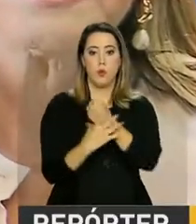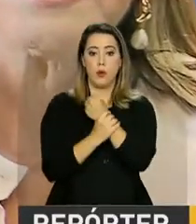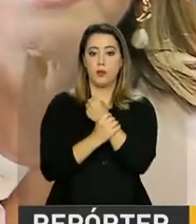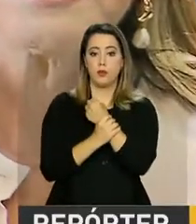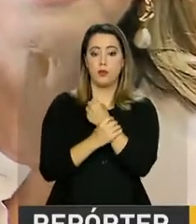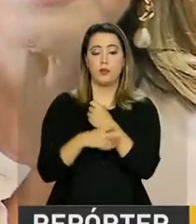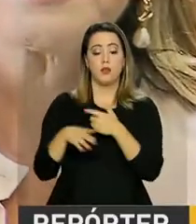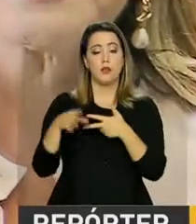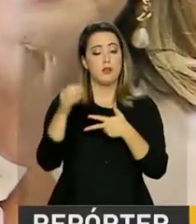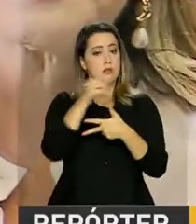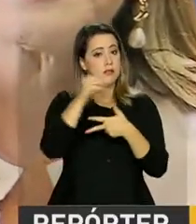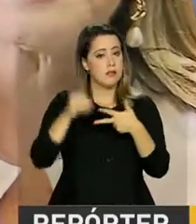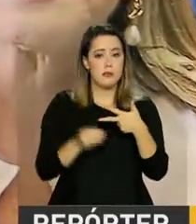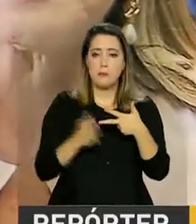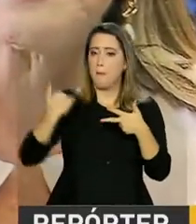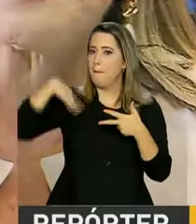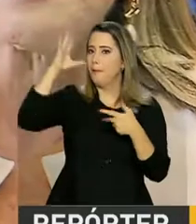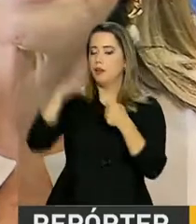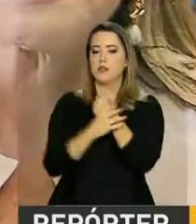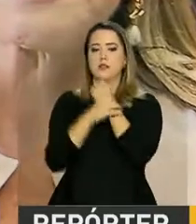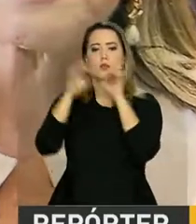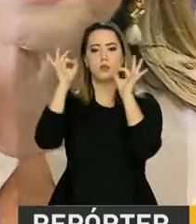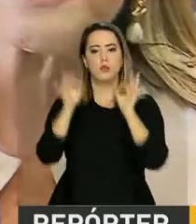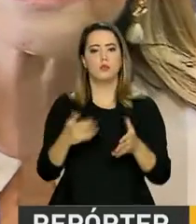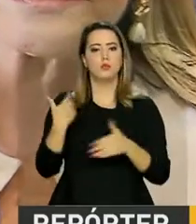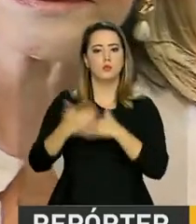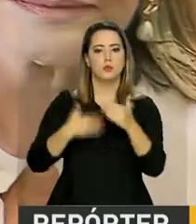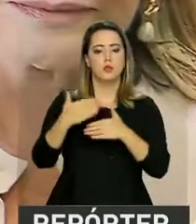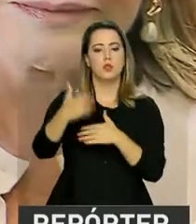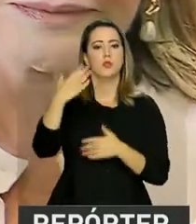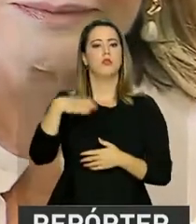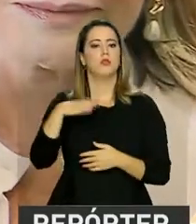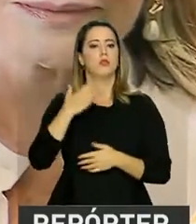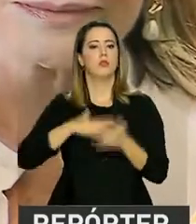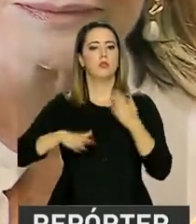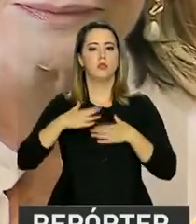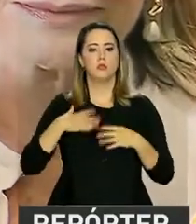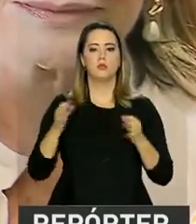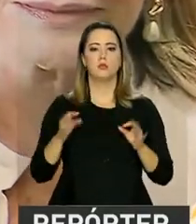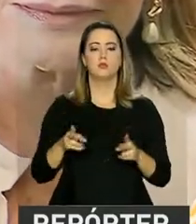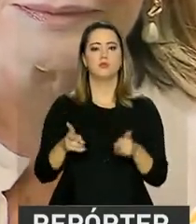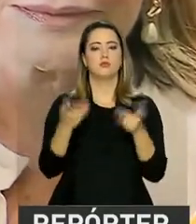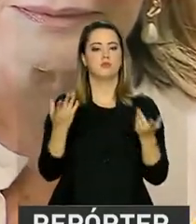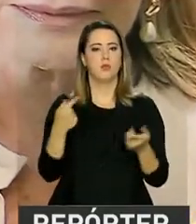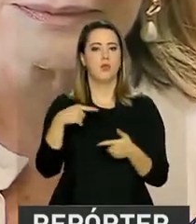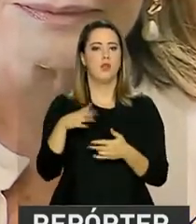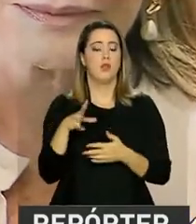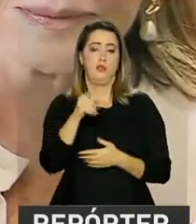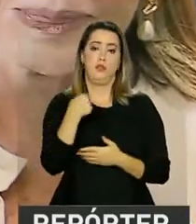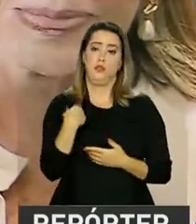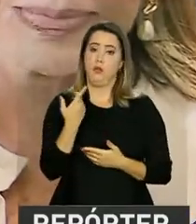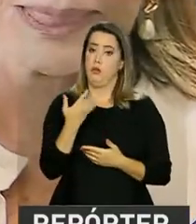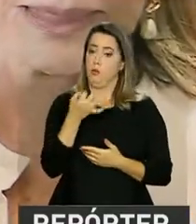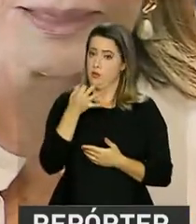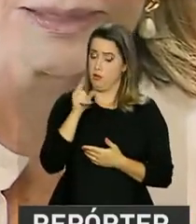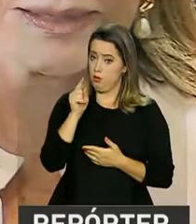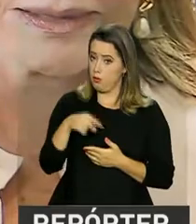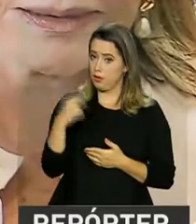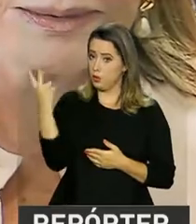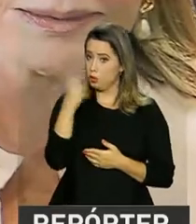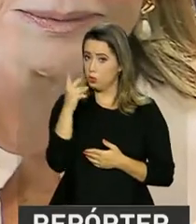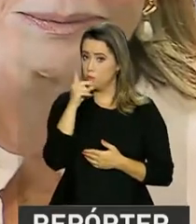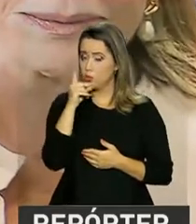últimos anos e transcorreu com absoluta tranquilidade. E eu acho que a aplicação em dois